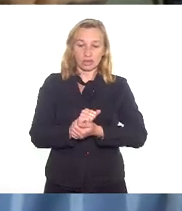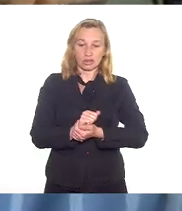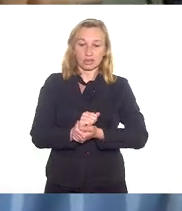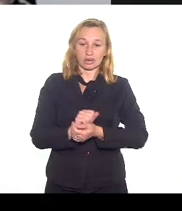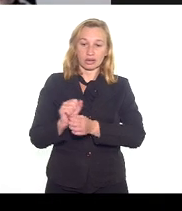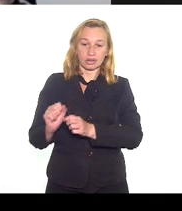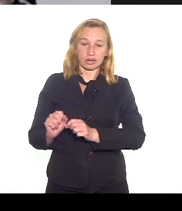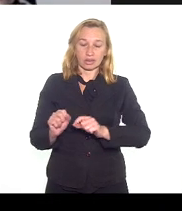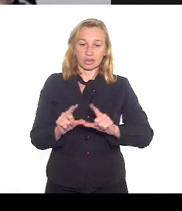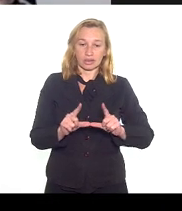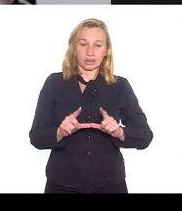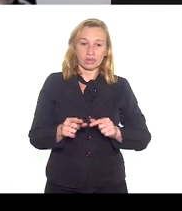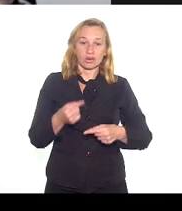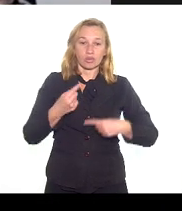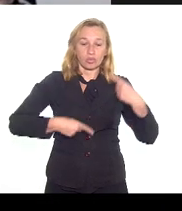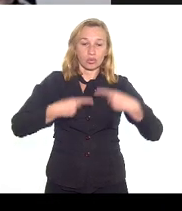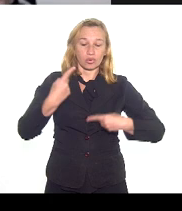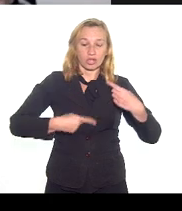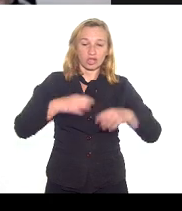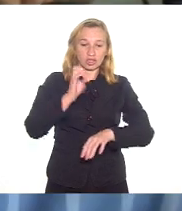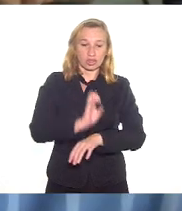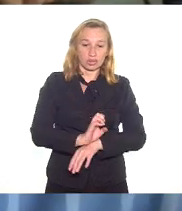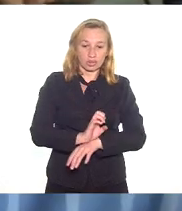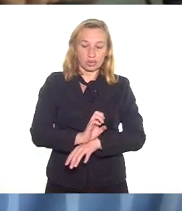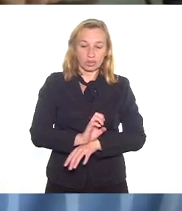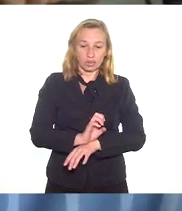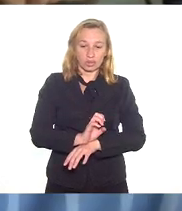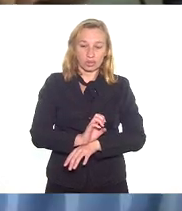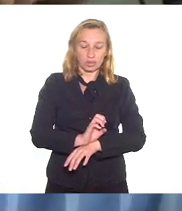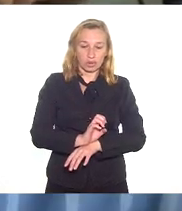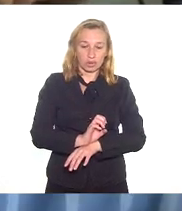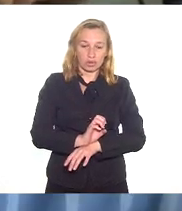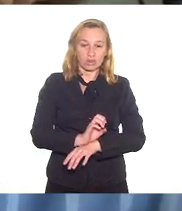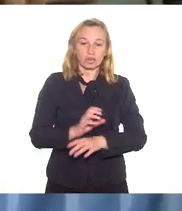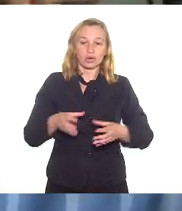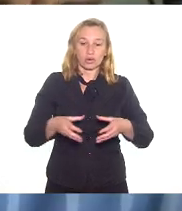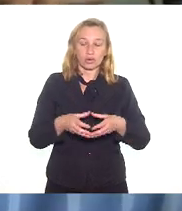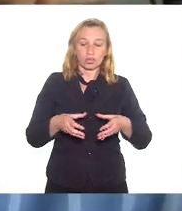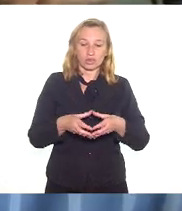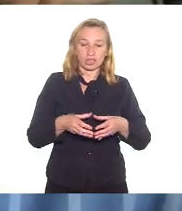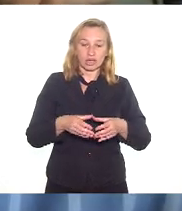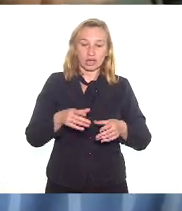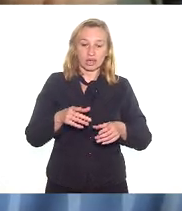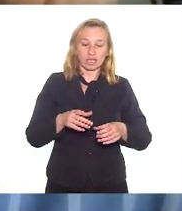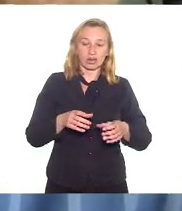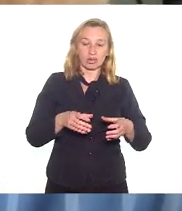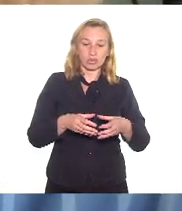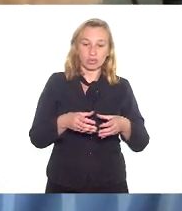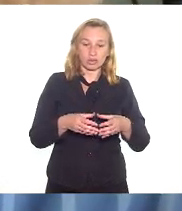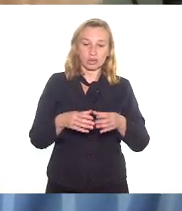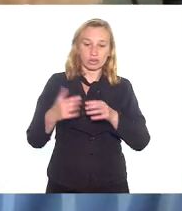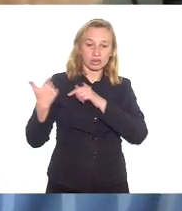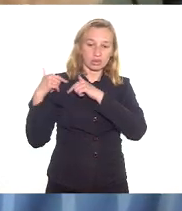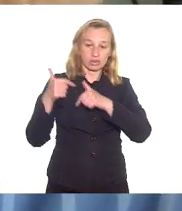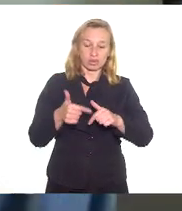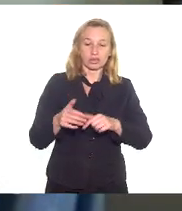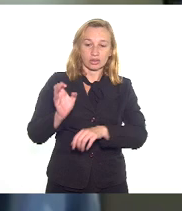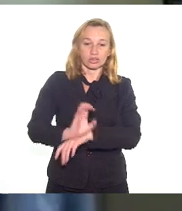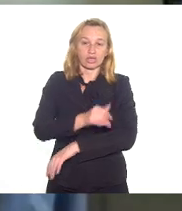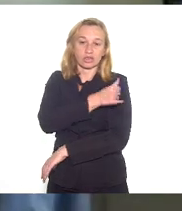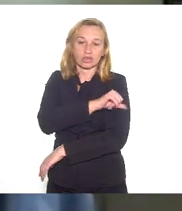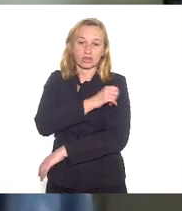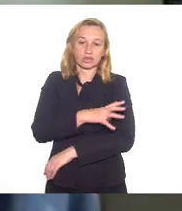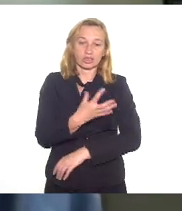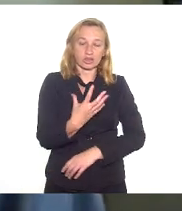tela. Política Estadual para o Desenvolvimento Sustentável dos Povos e Comunidades Tradicionais do Estado do Rio de Janeiro. O mérito,